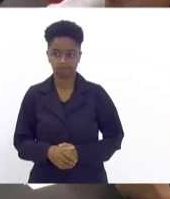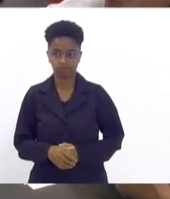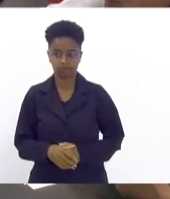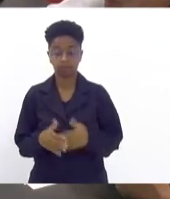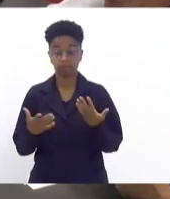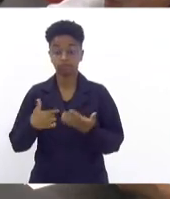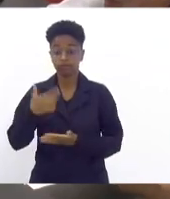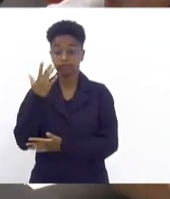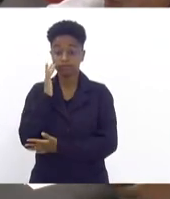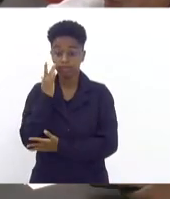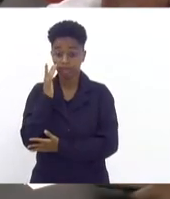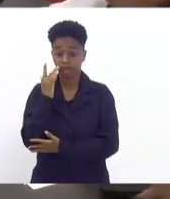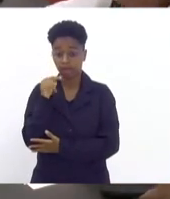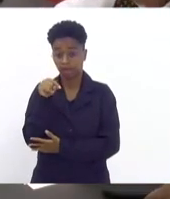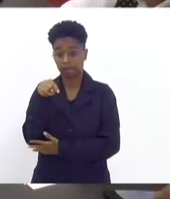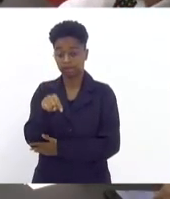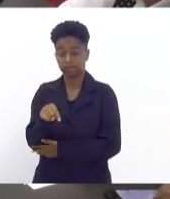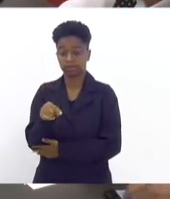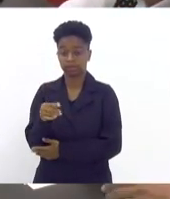Eu acho que aqui, deputado...